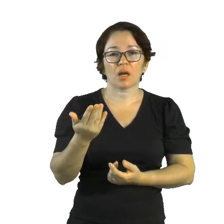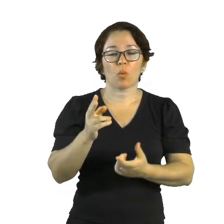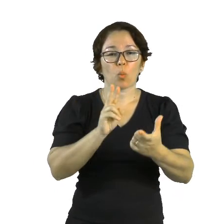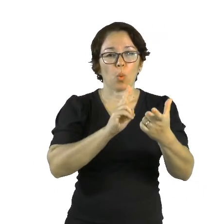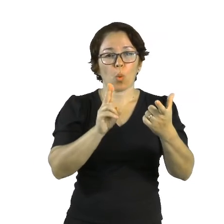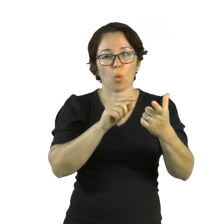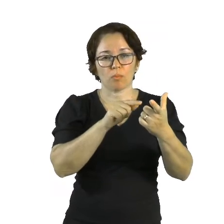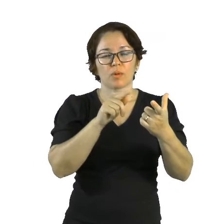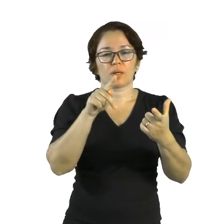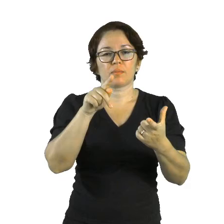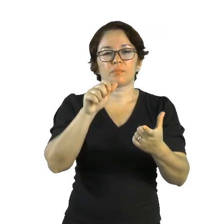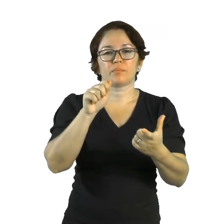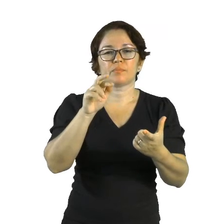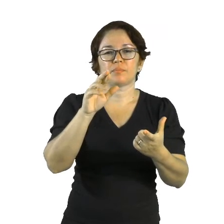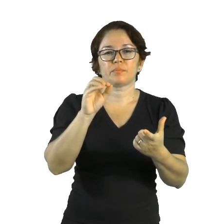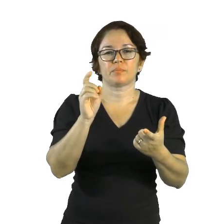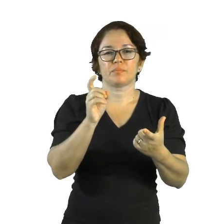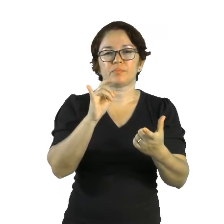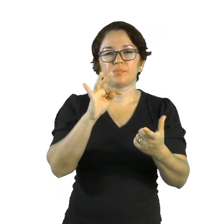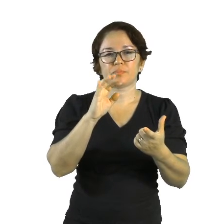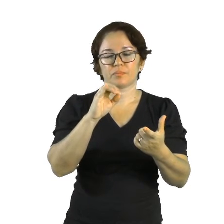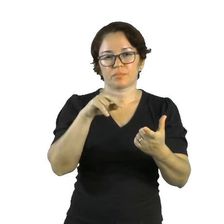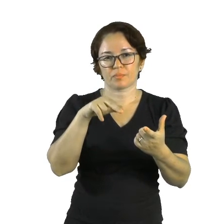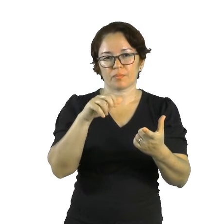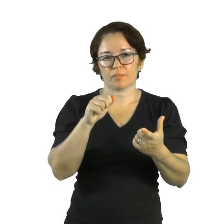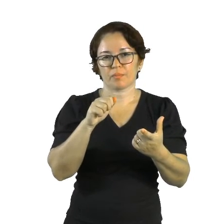paroxítona. Hoje.